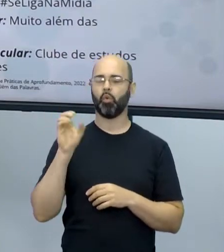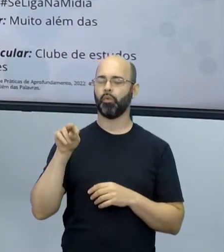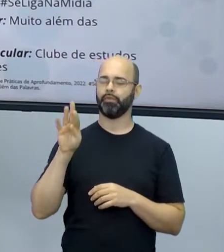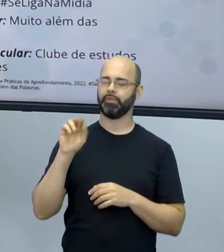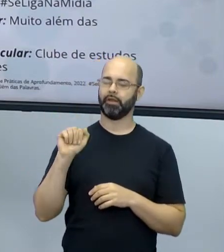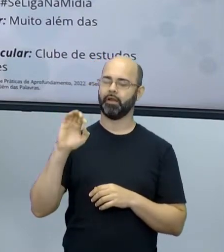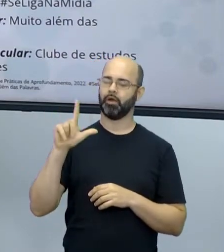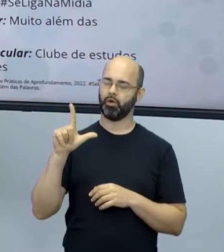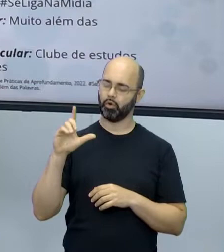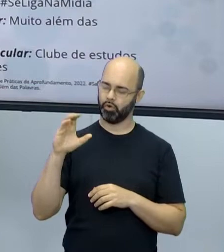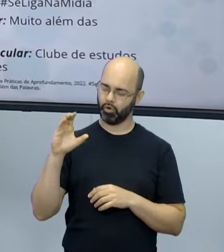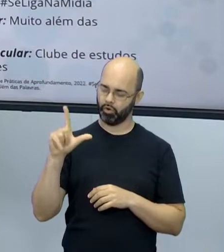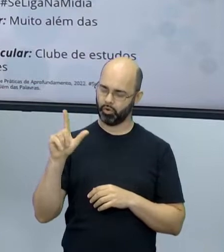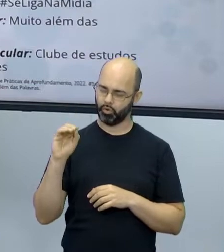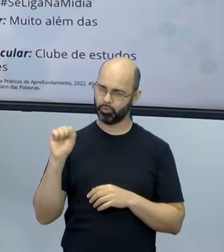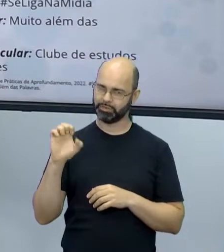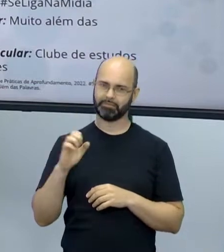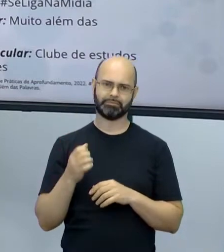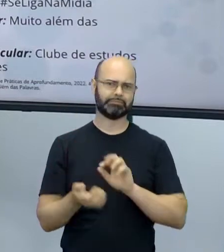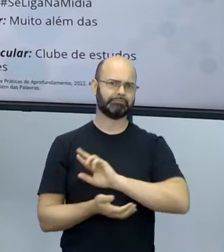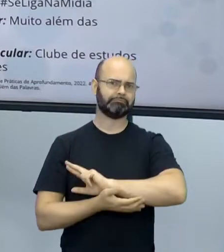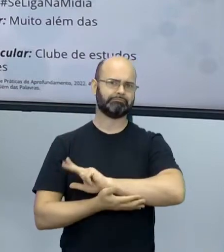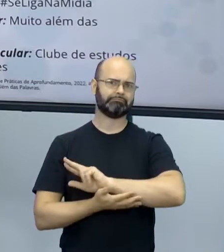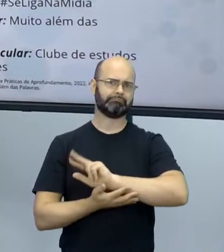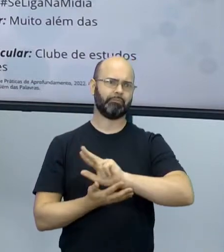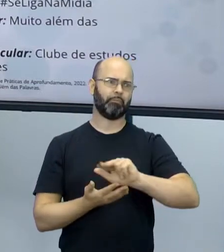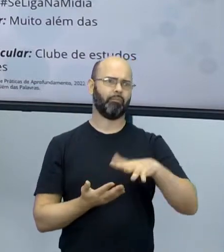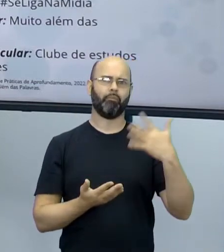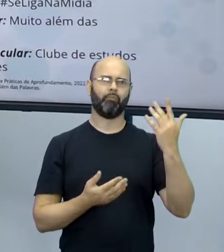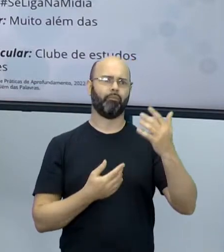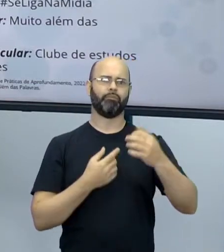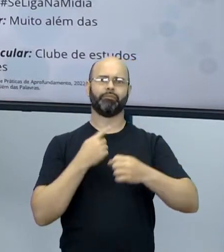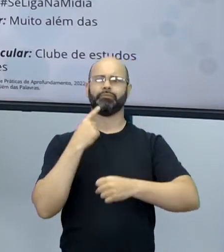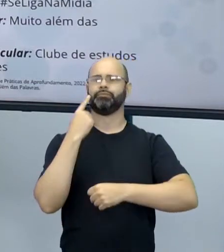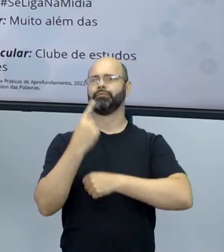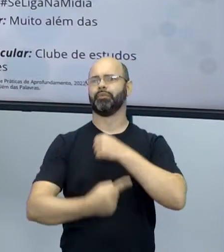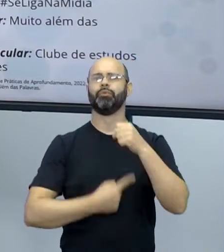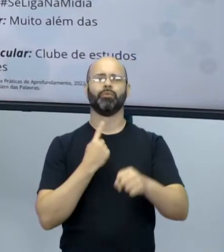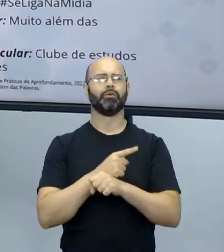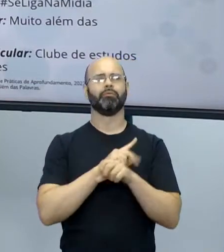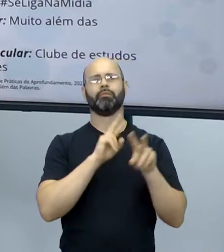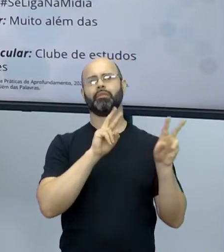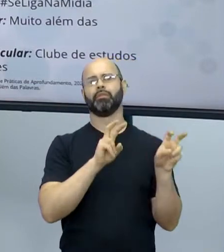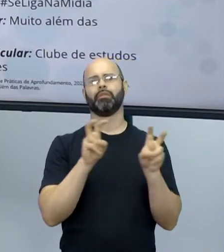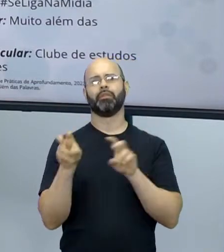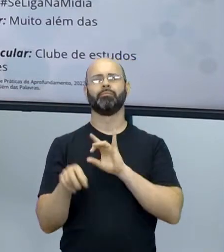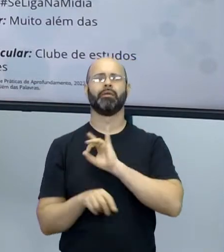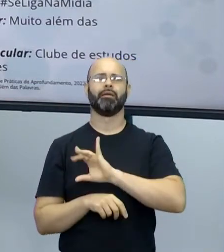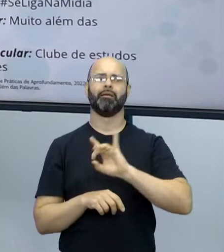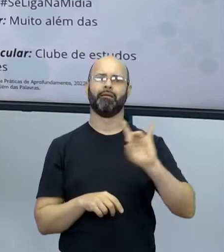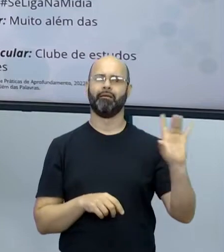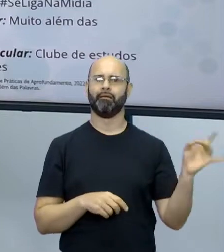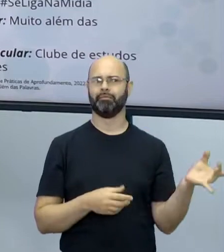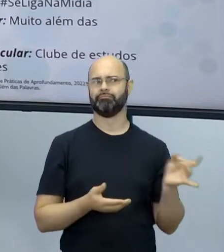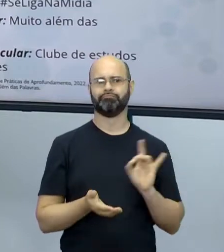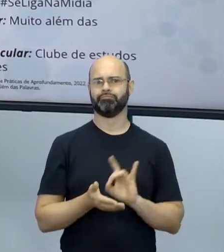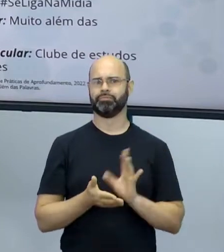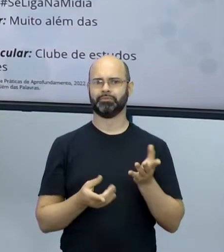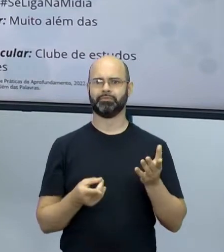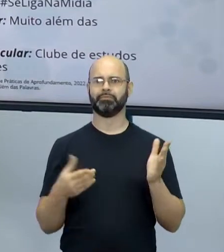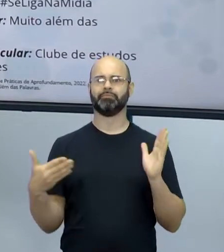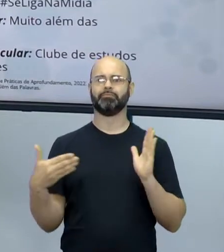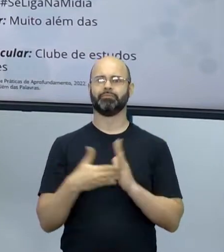Mas cara, tudo isso daria um ano para cada tema de estudo, assim, sério. Então, e não se